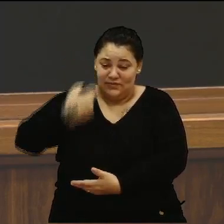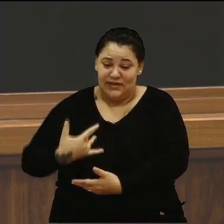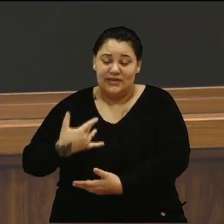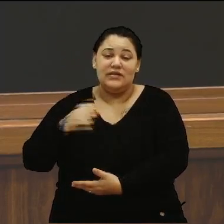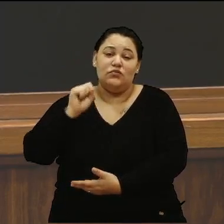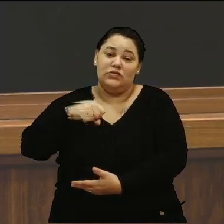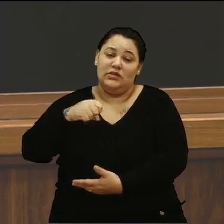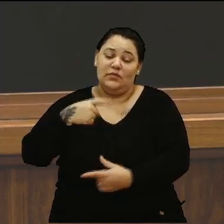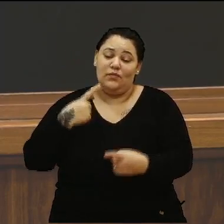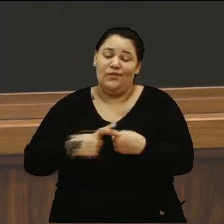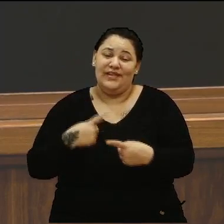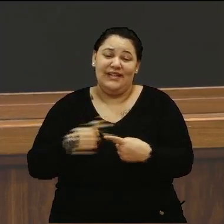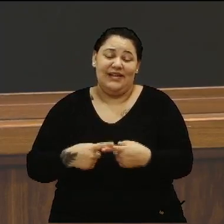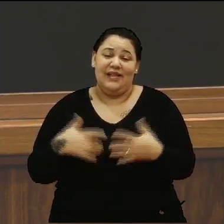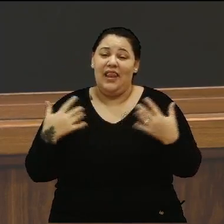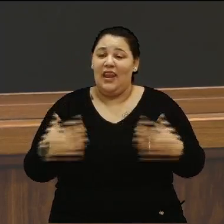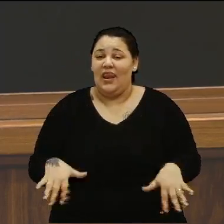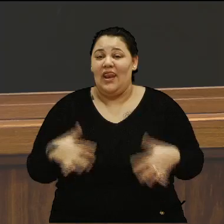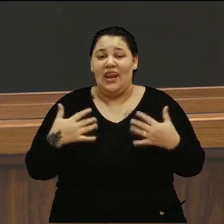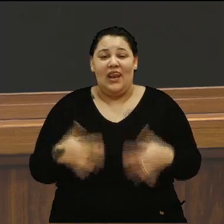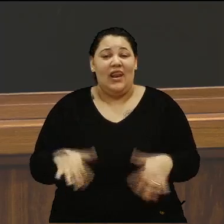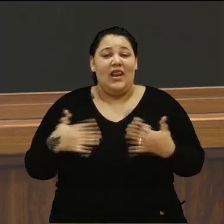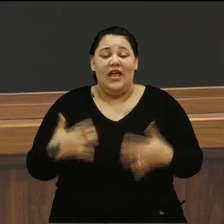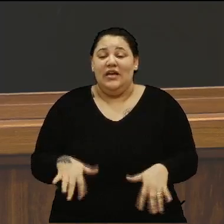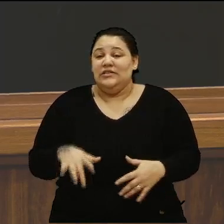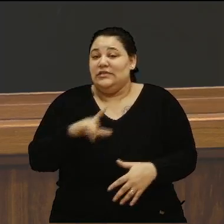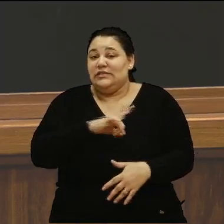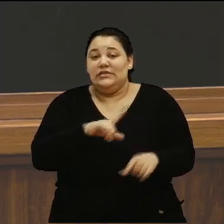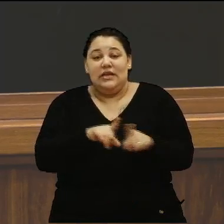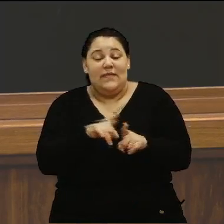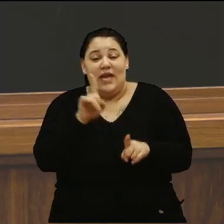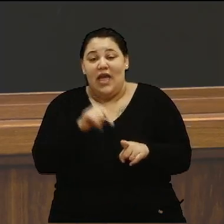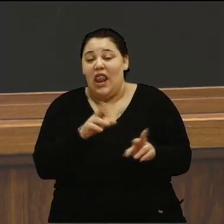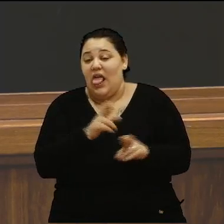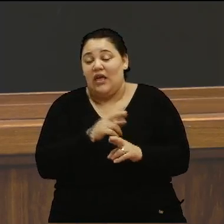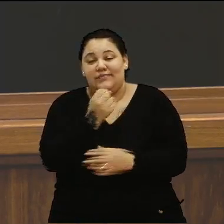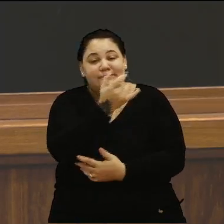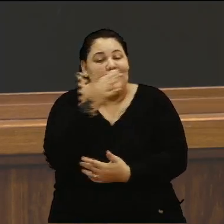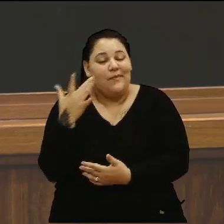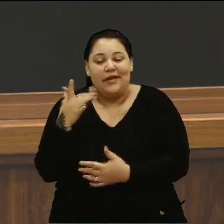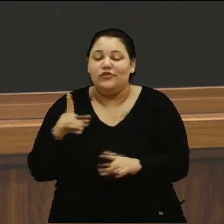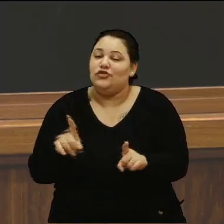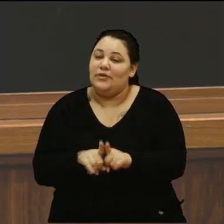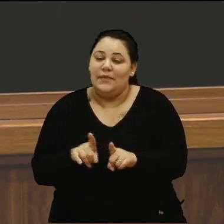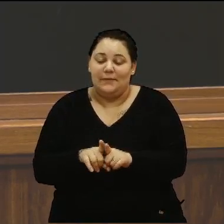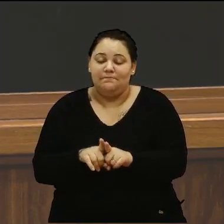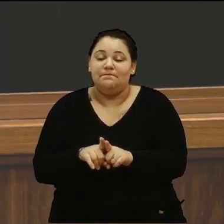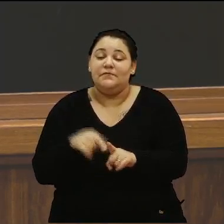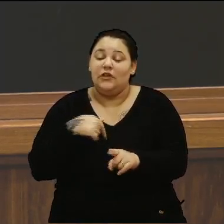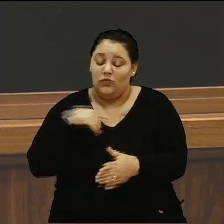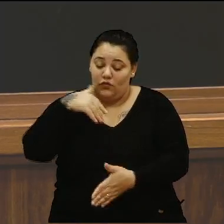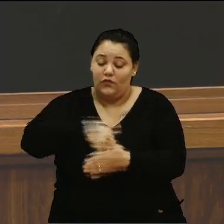é exageradamente a poda de árvore, que também é uma questão ambiental. Então, votarei